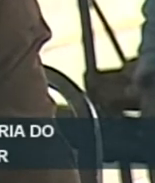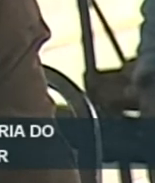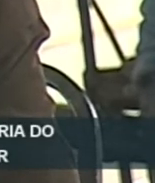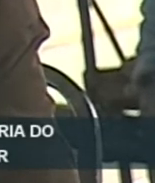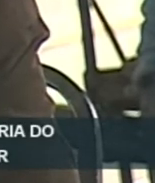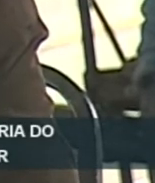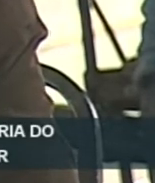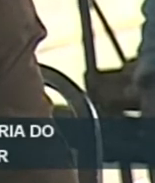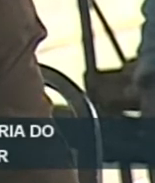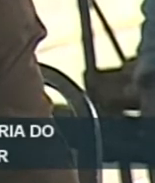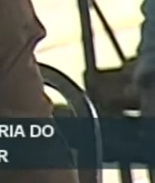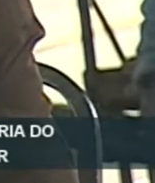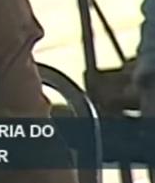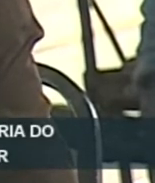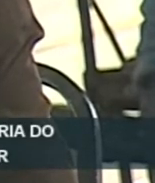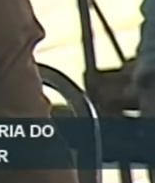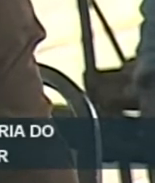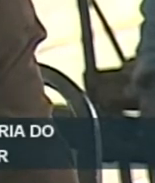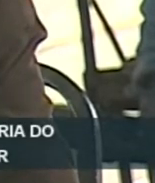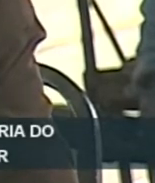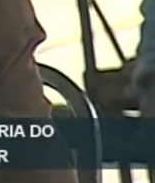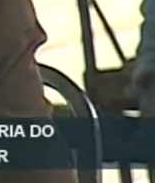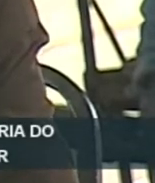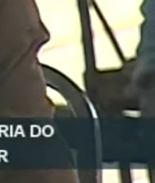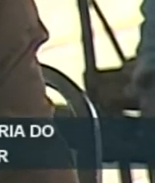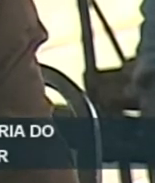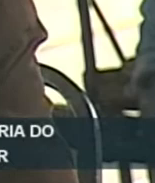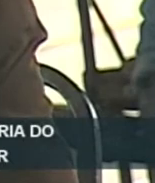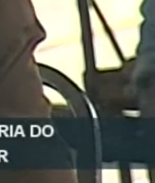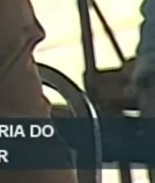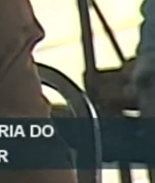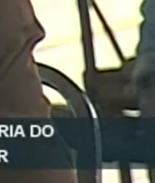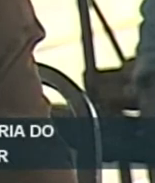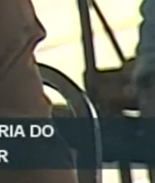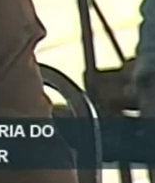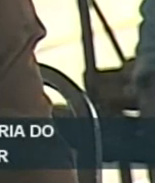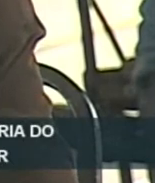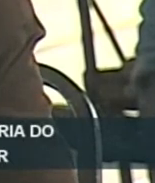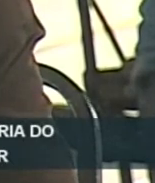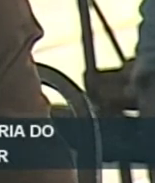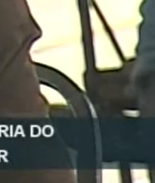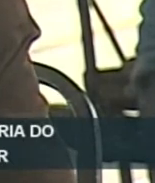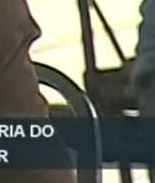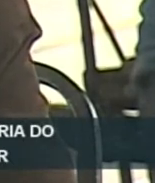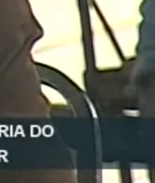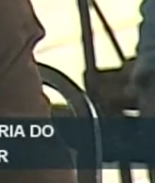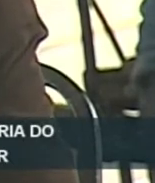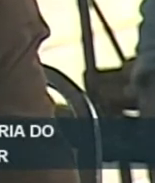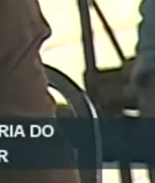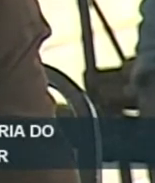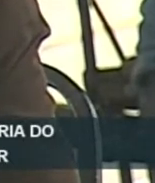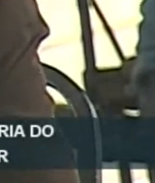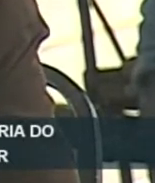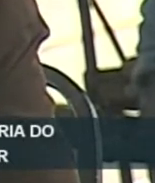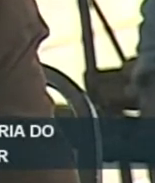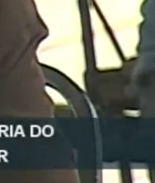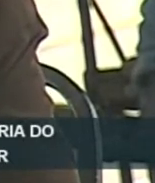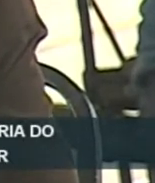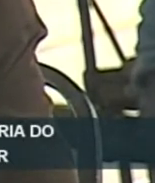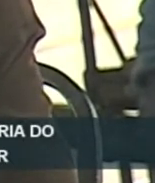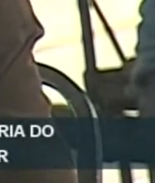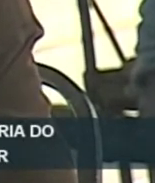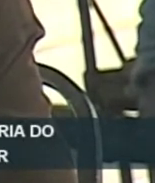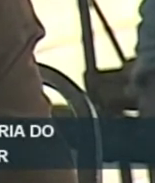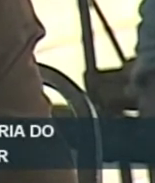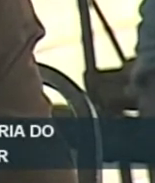colocar esse tema dos direitos da orientação sexual, vamos dizer, de modo geral, no plano internacional, foi muito